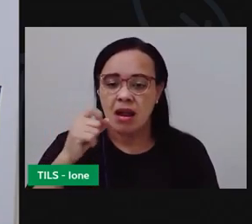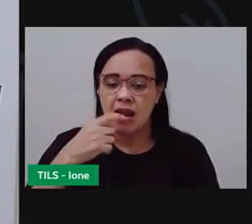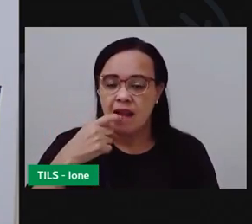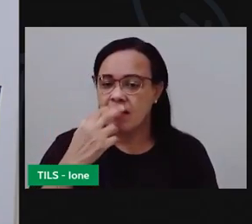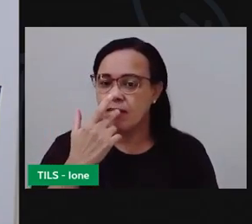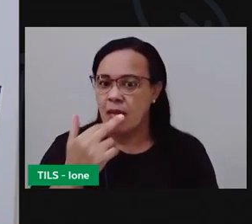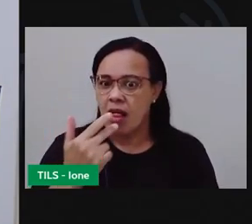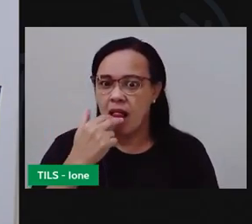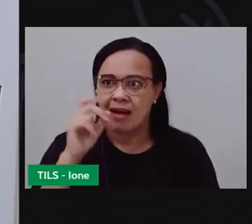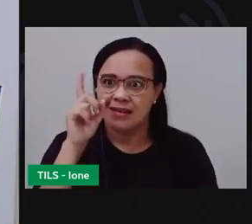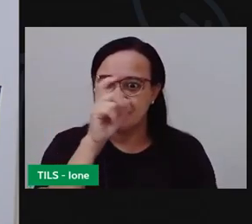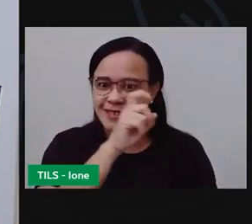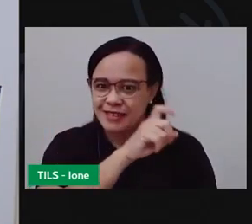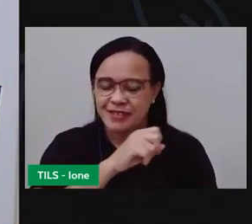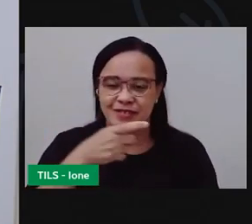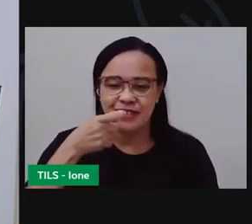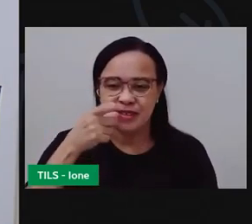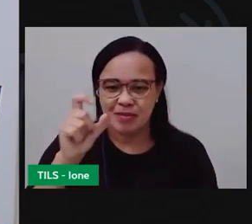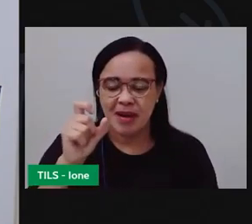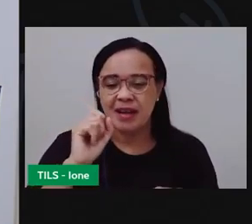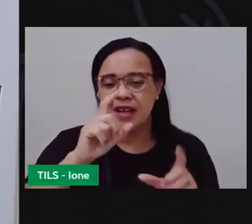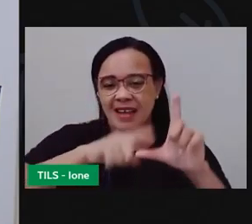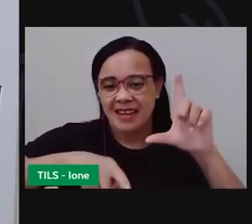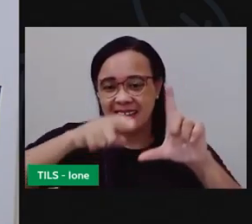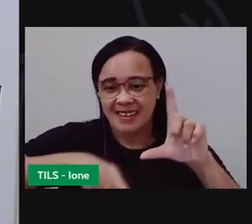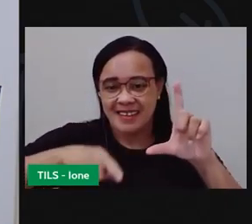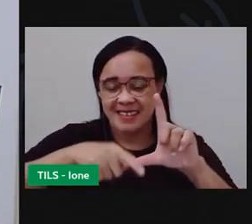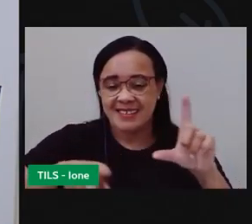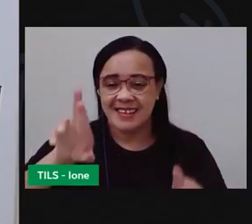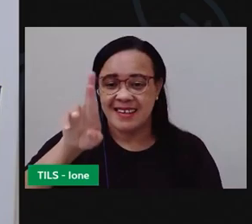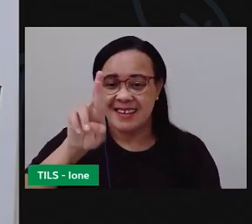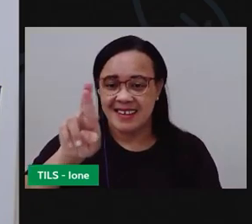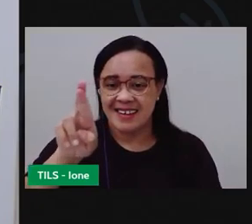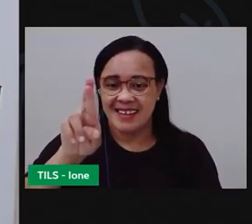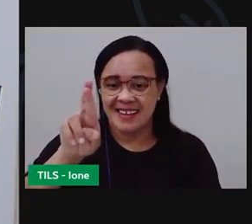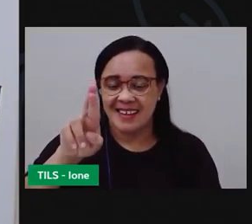do R, né? Que é a letra R, que tem aí o som do R.